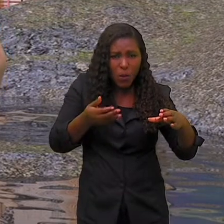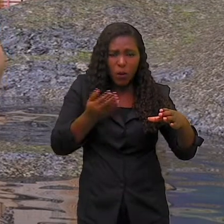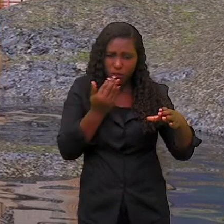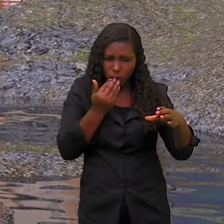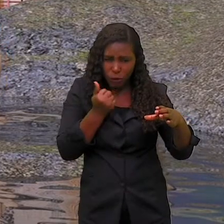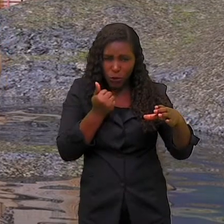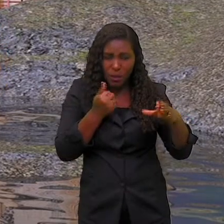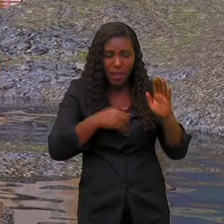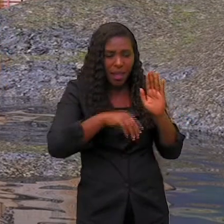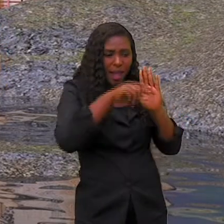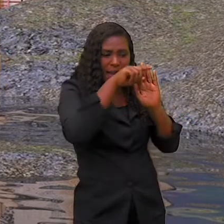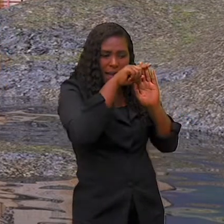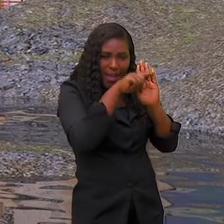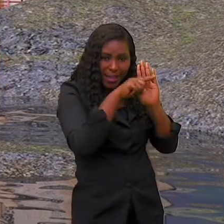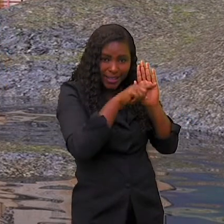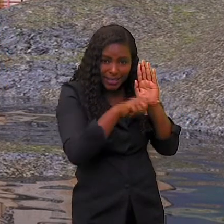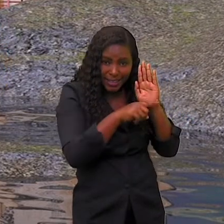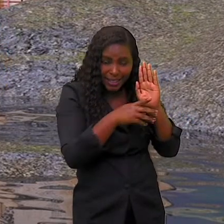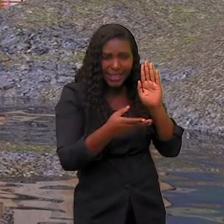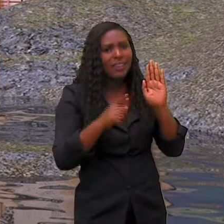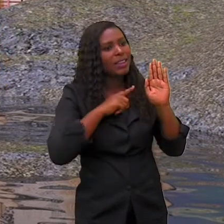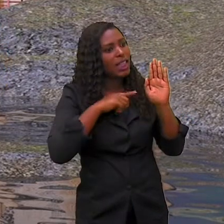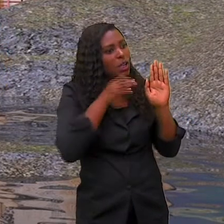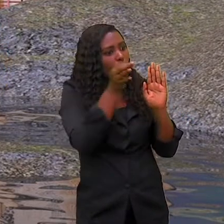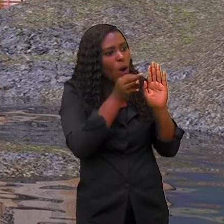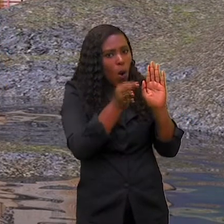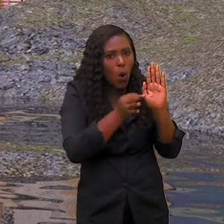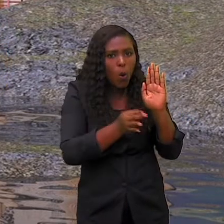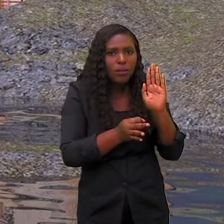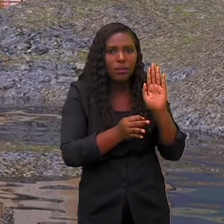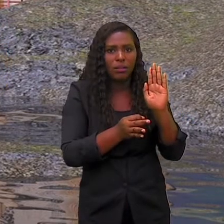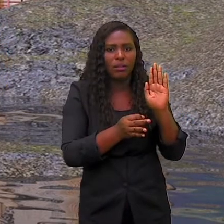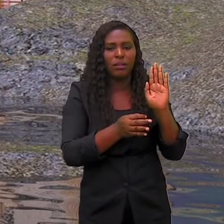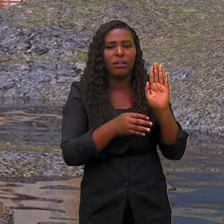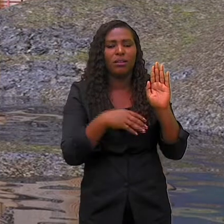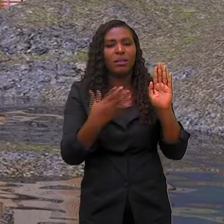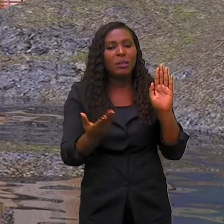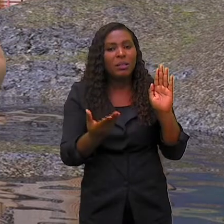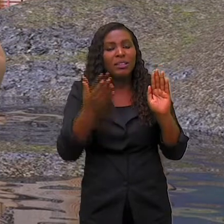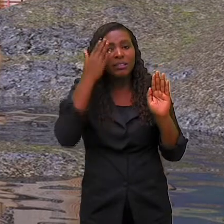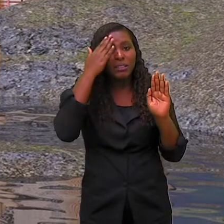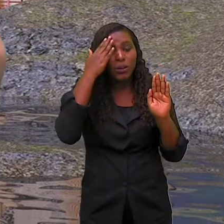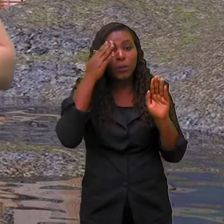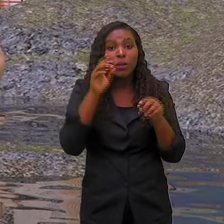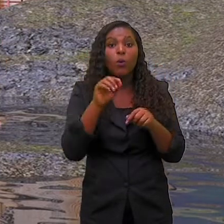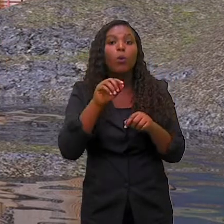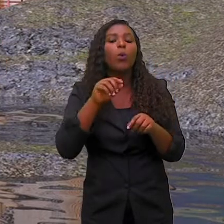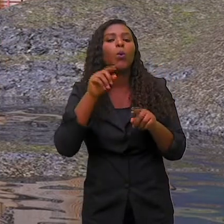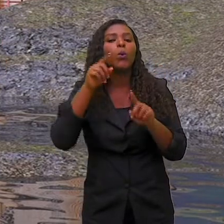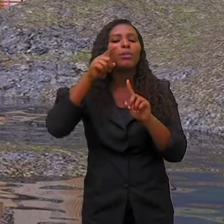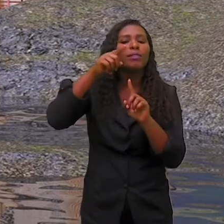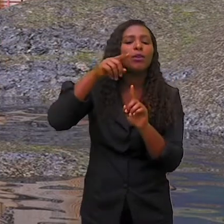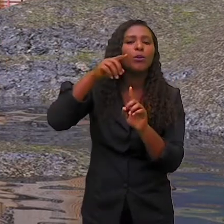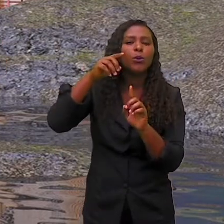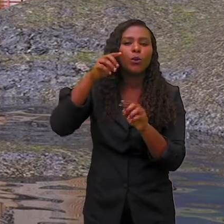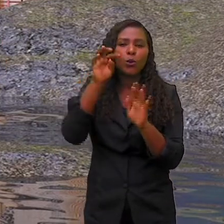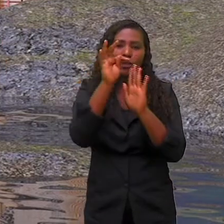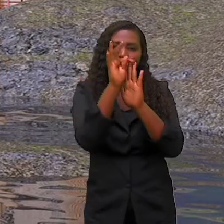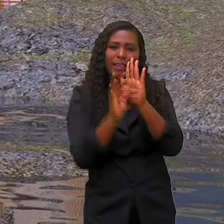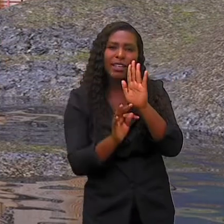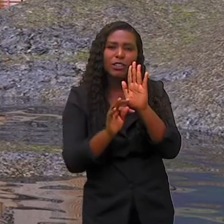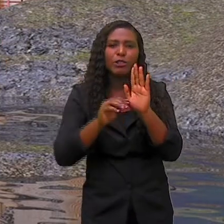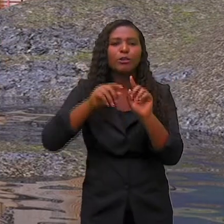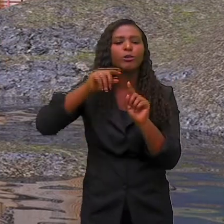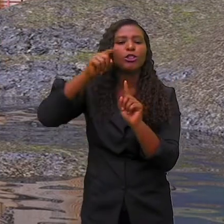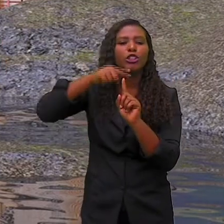é injuntivo, ele é um texto que traz instruções. Manual de instrução de alguma coisa, uma receita